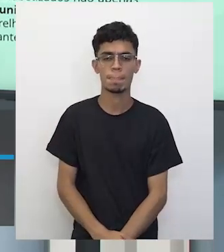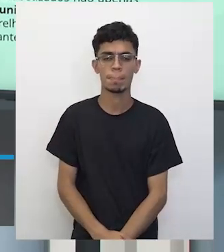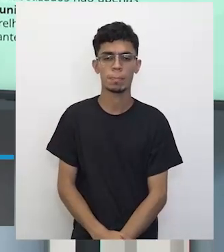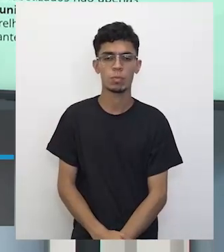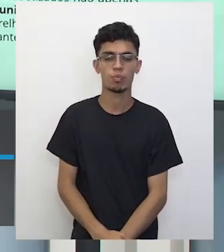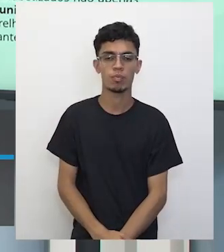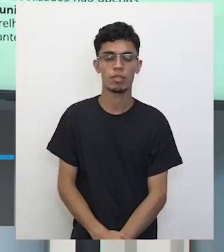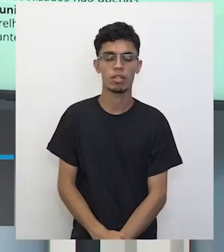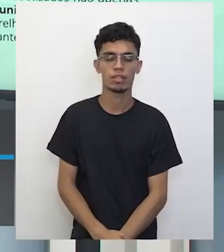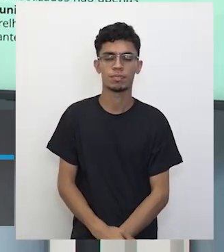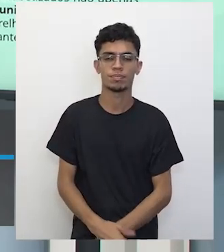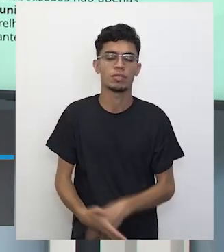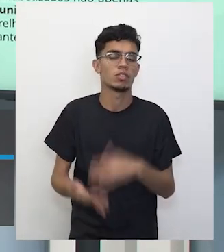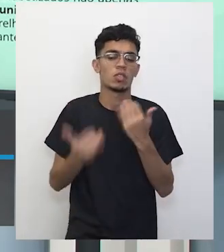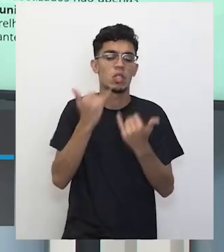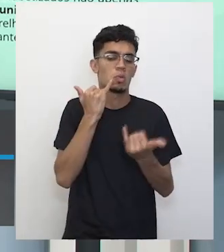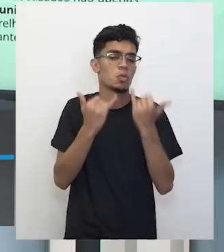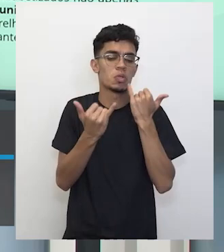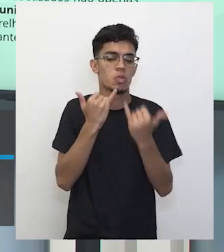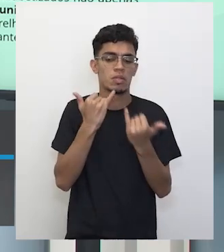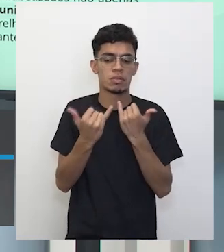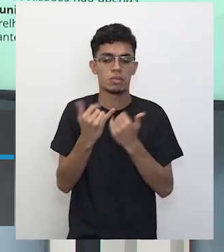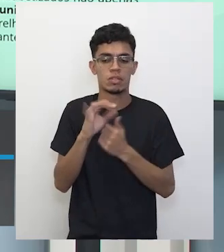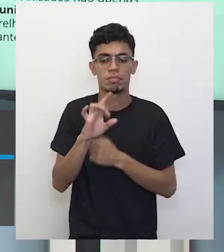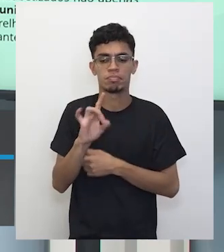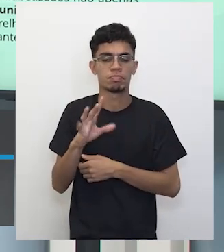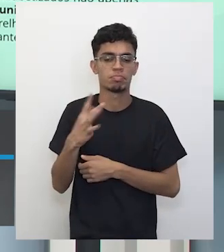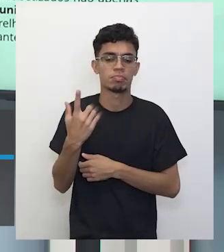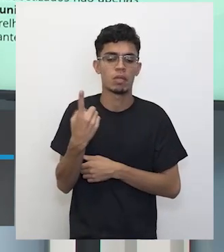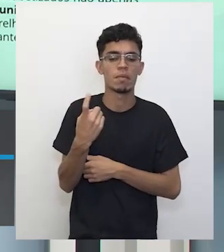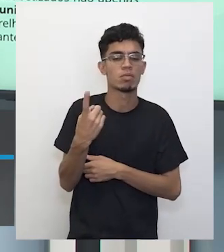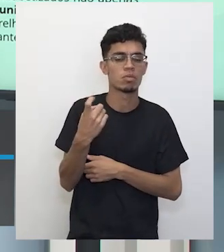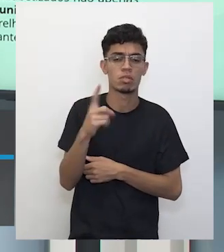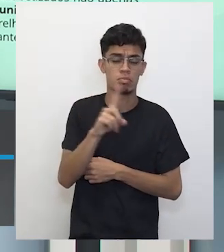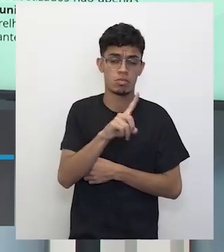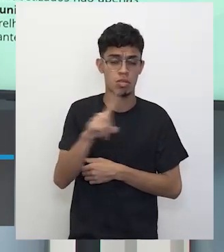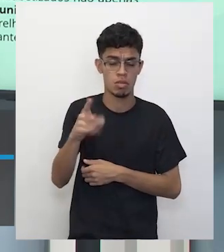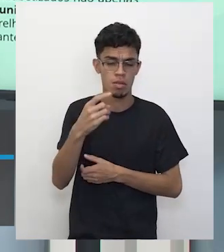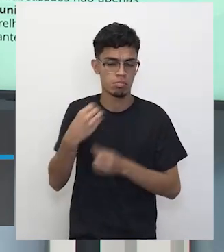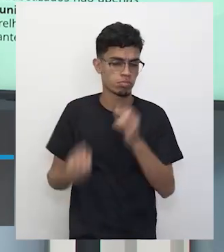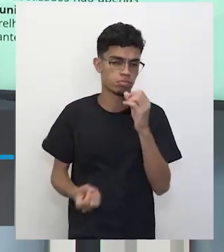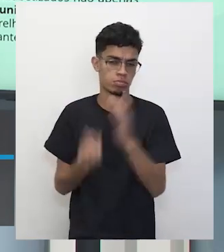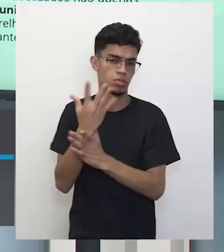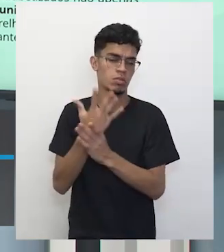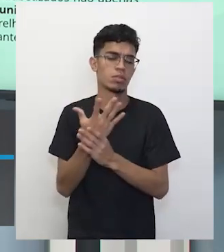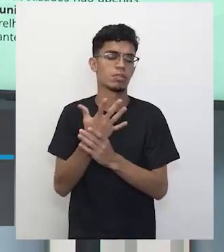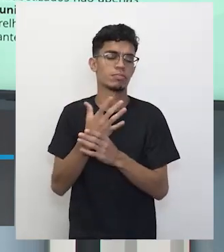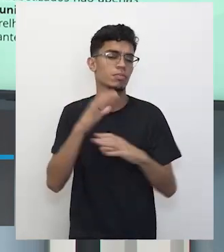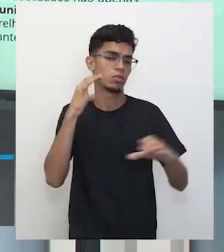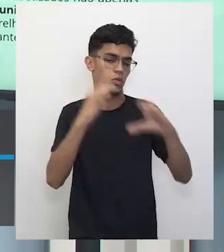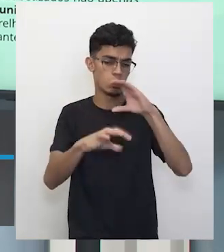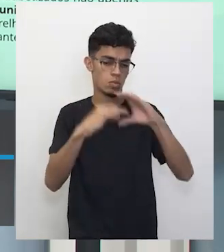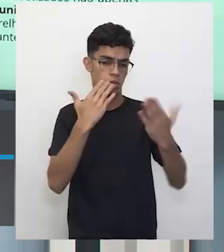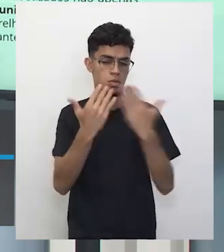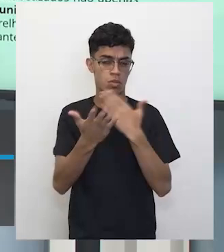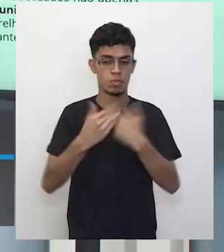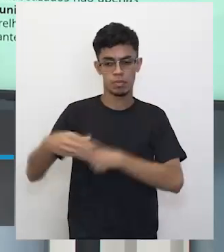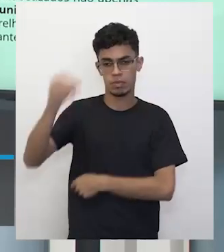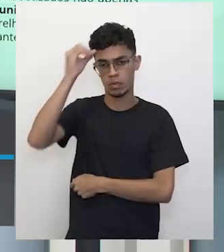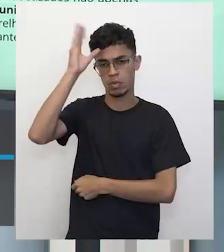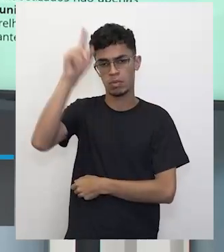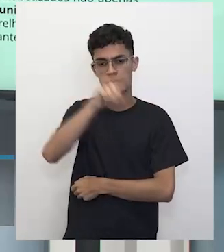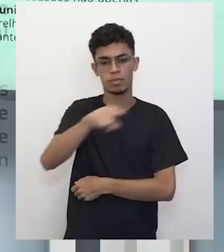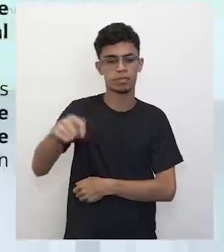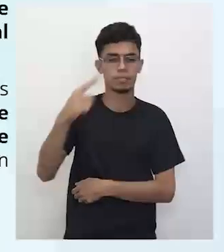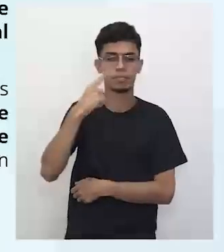recebem essa informação como uma via única, de forma passiva. Eles são construtores de comunicação e de conhecimento, como